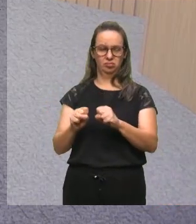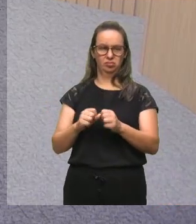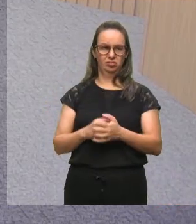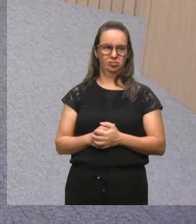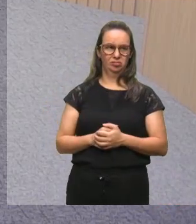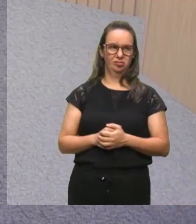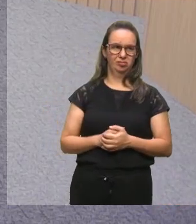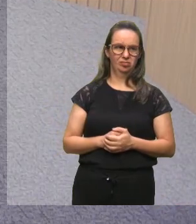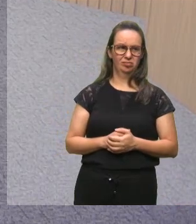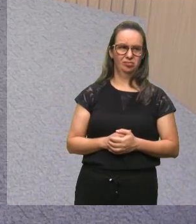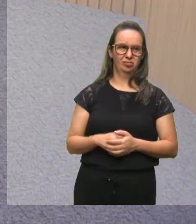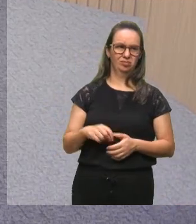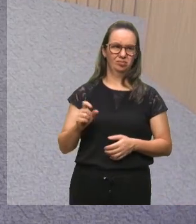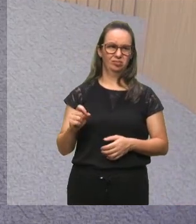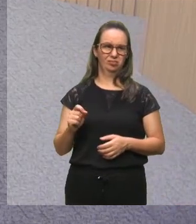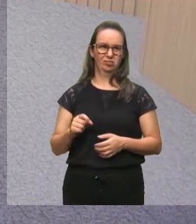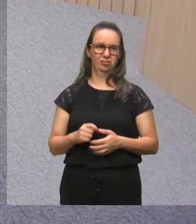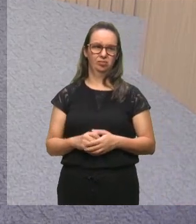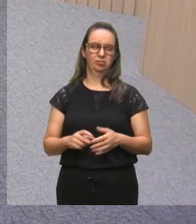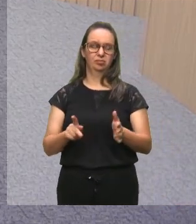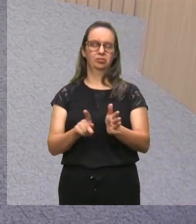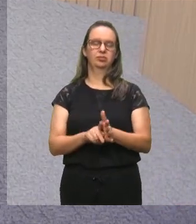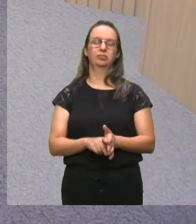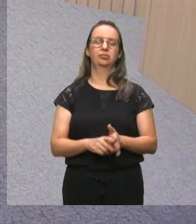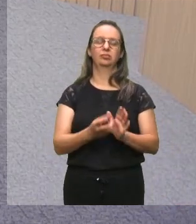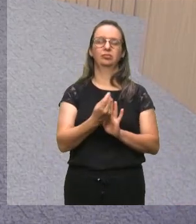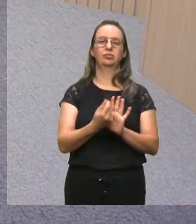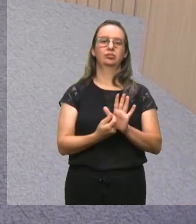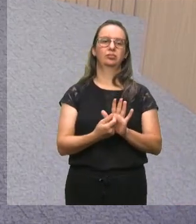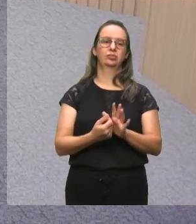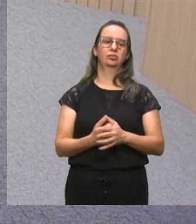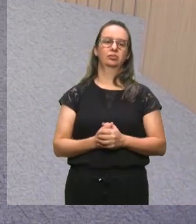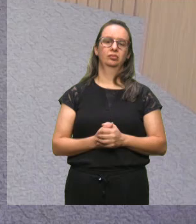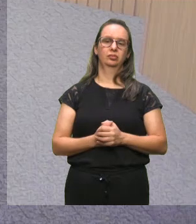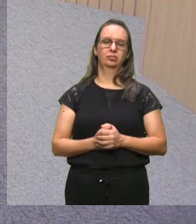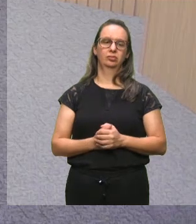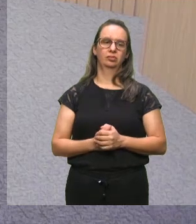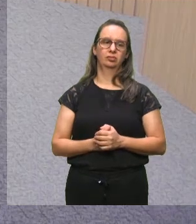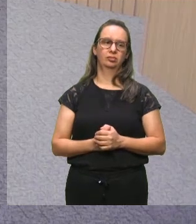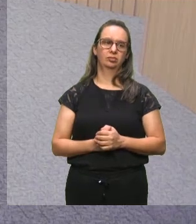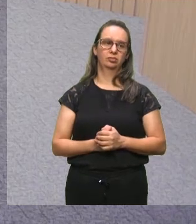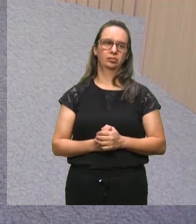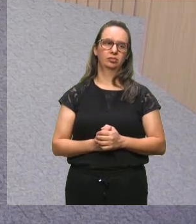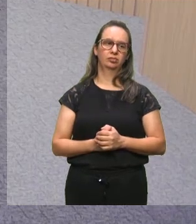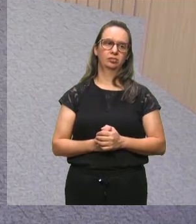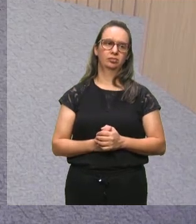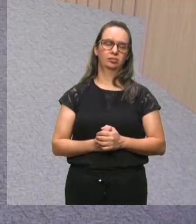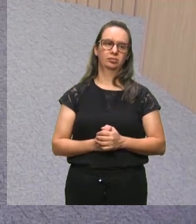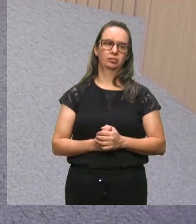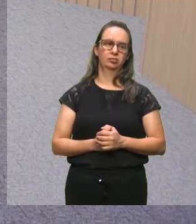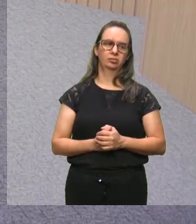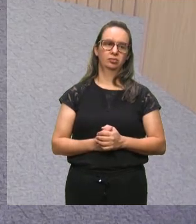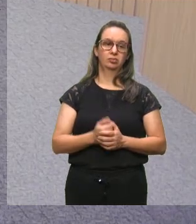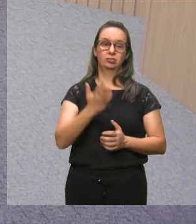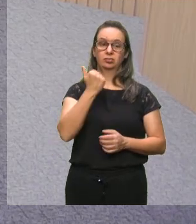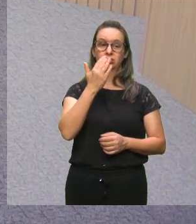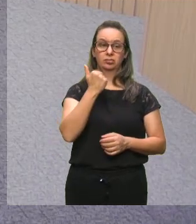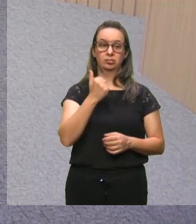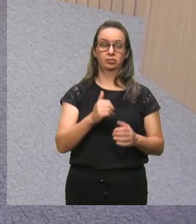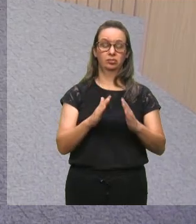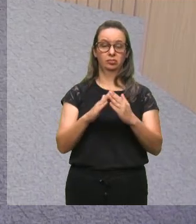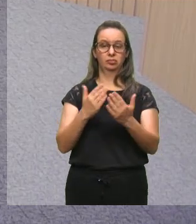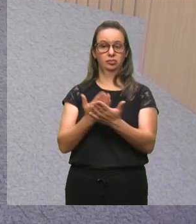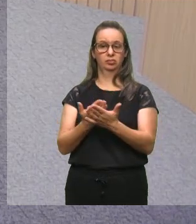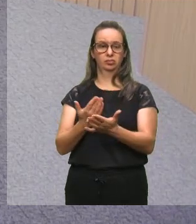não, eu concordo. Desvirtuamento do próprio orçamento. Em relação à merenda escolar, em